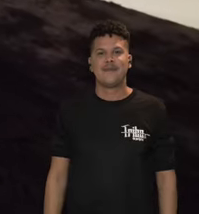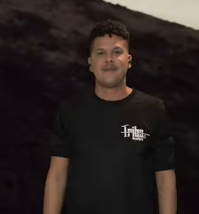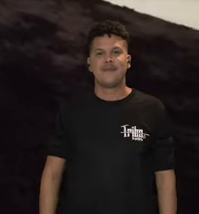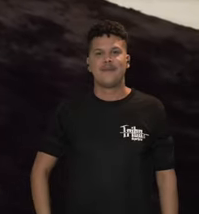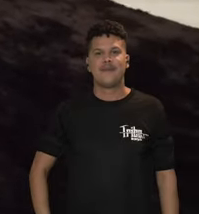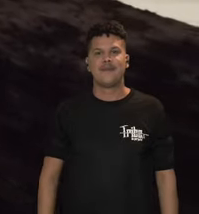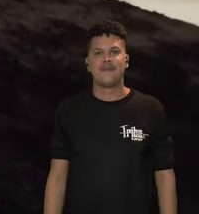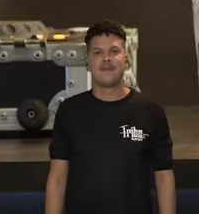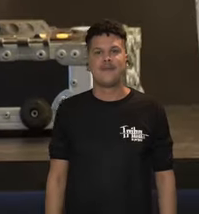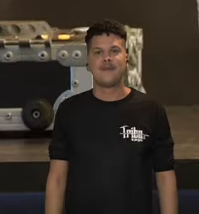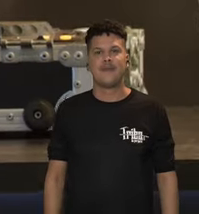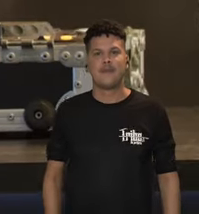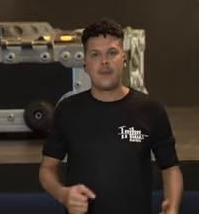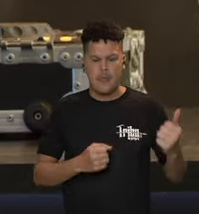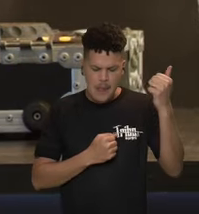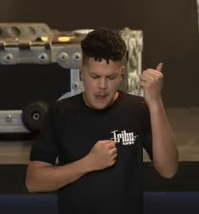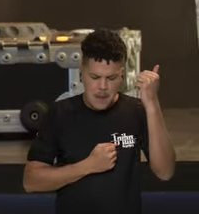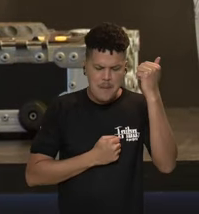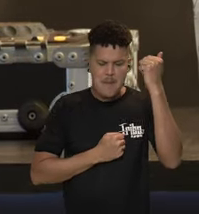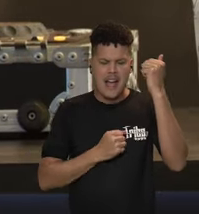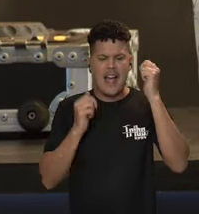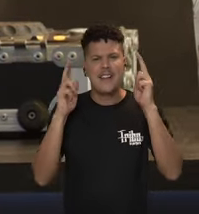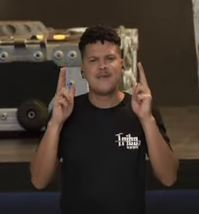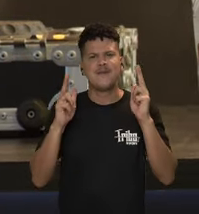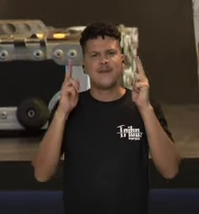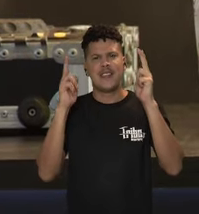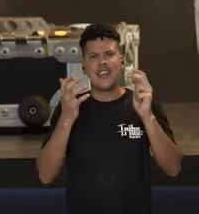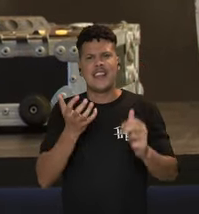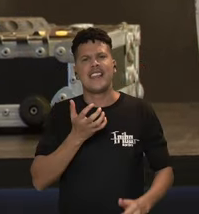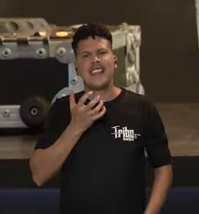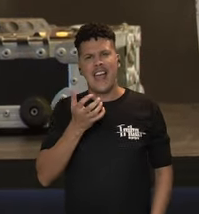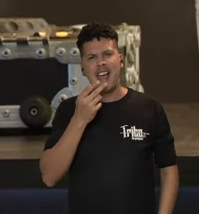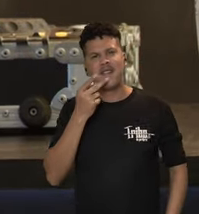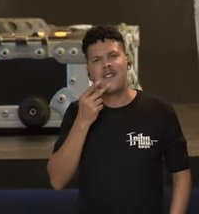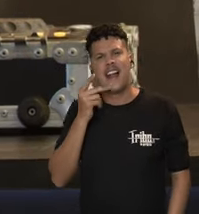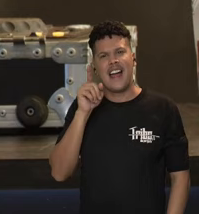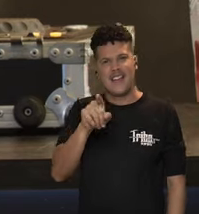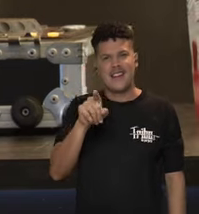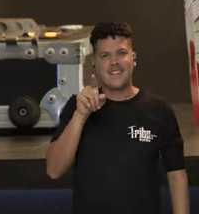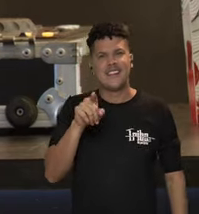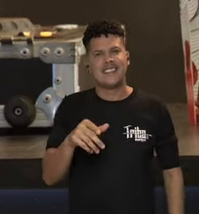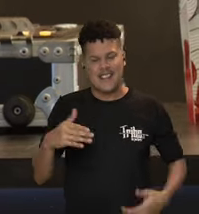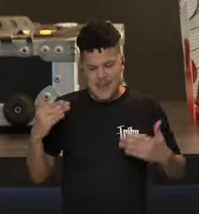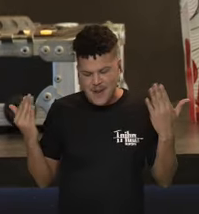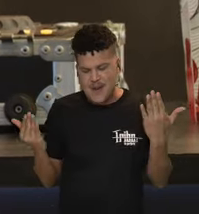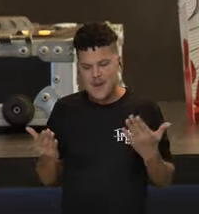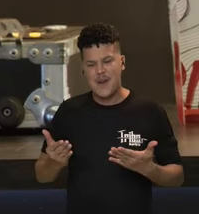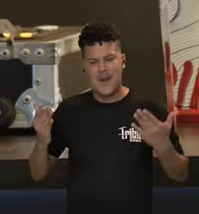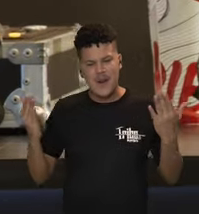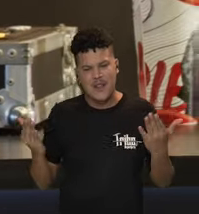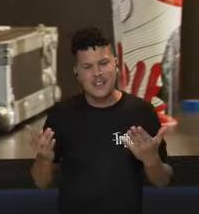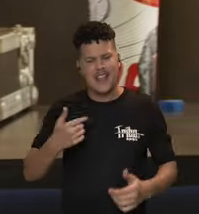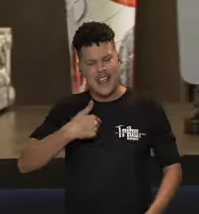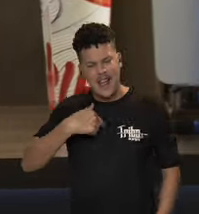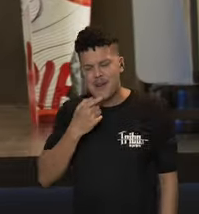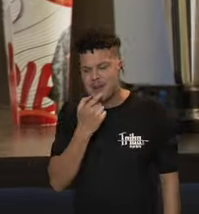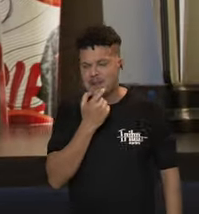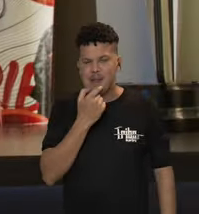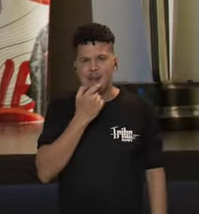Como é que é o final, mano? Lá no baile de hoje, quero falar com você, oh baby. Hoje por enquanto estou